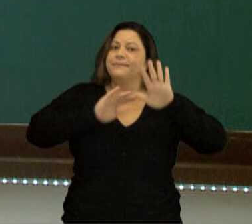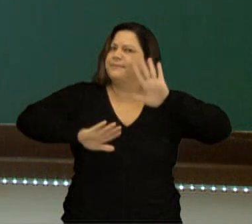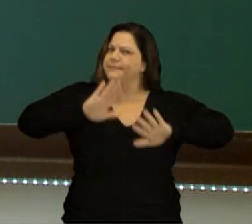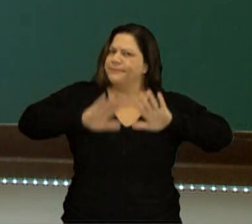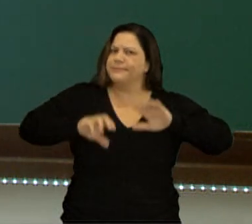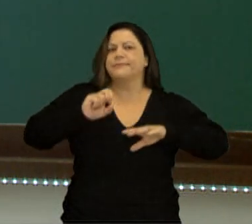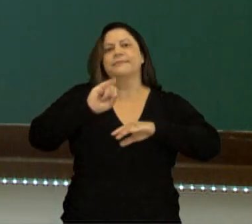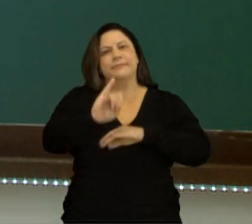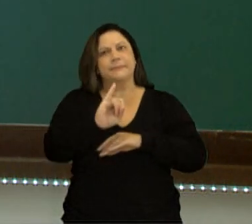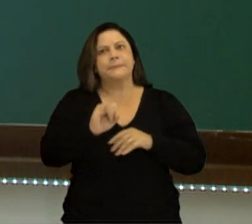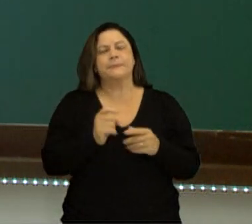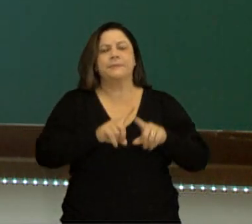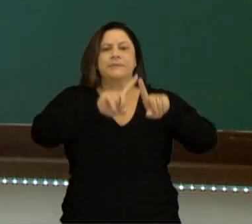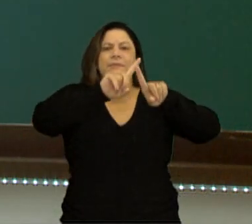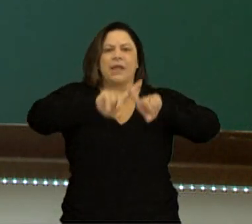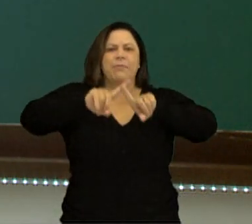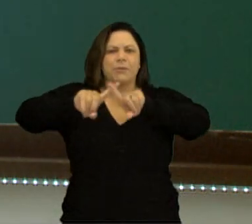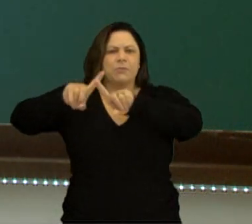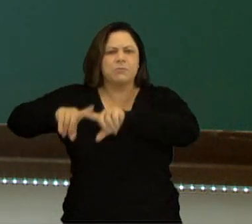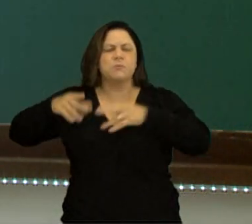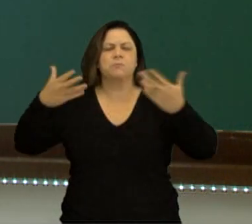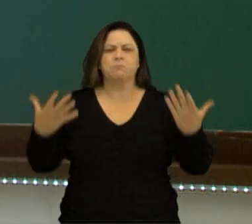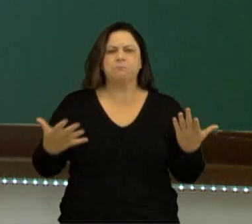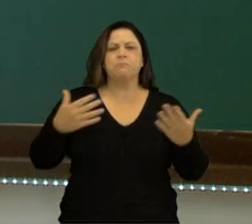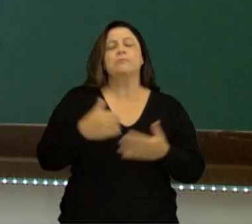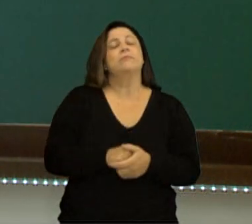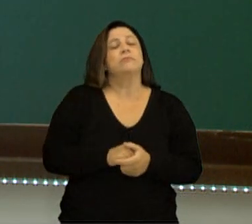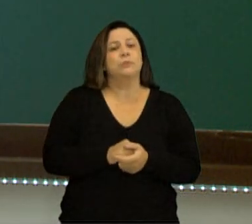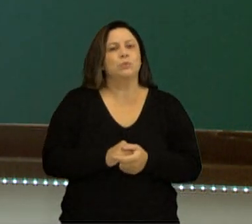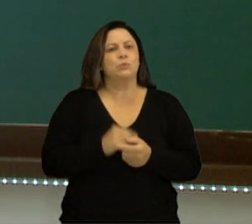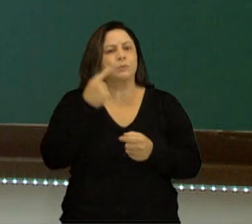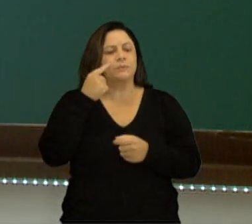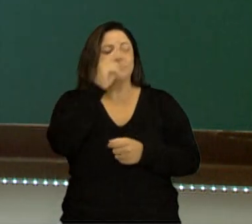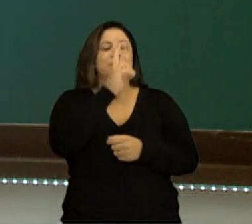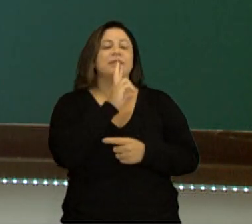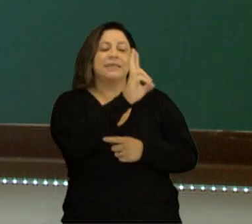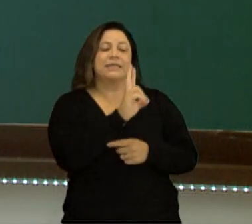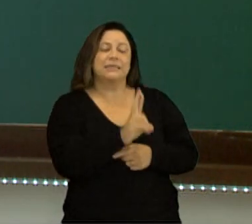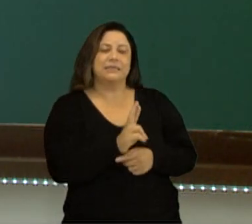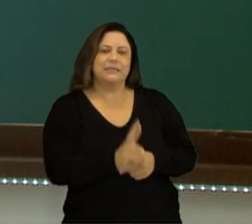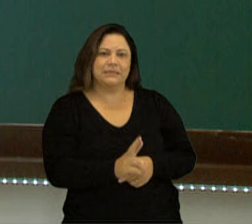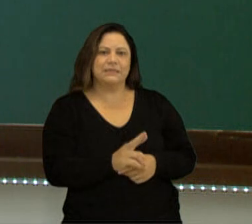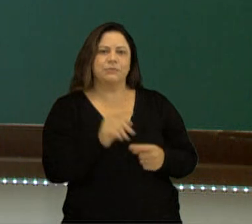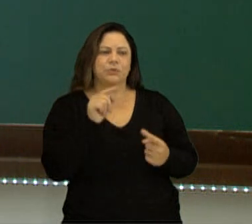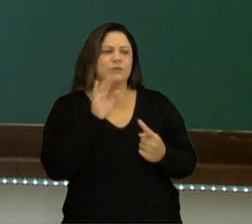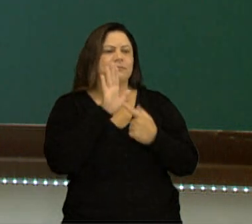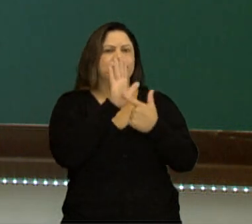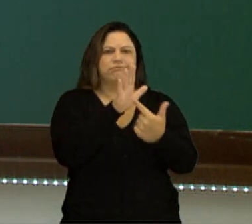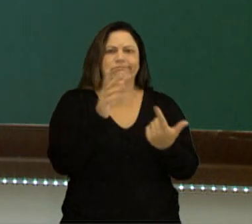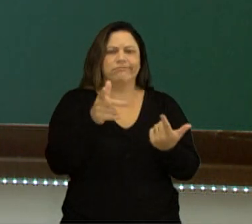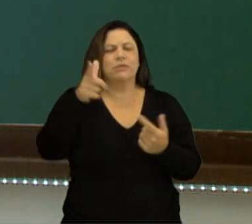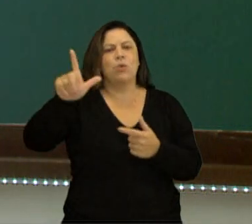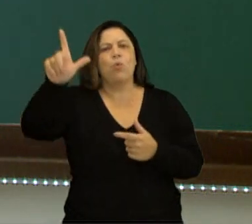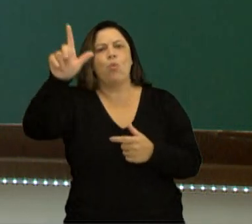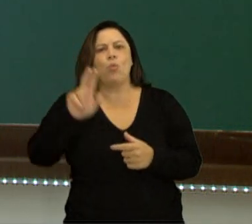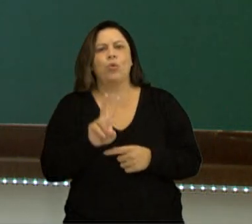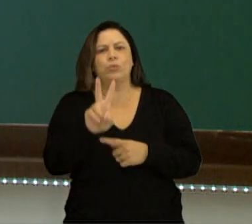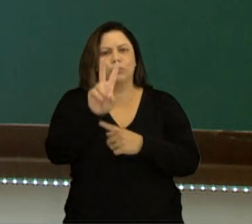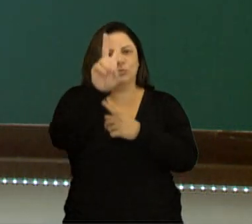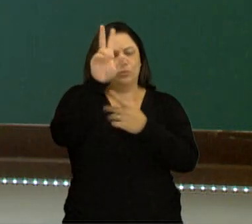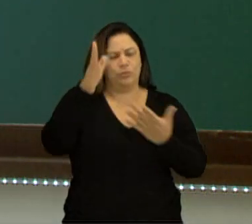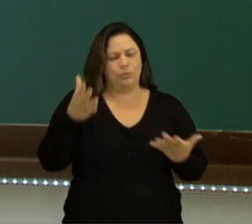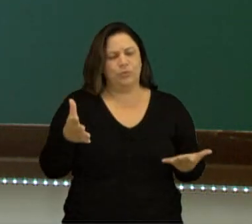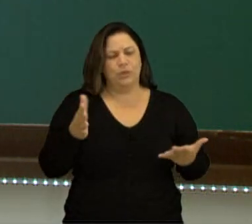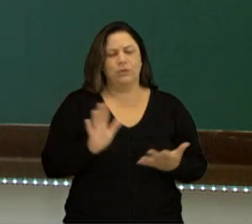se é uma questão de múltipla escolha e lá nas respostas você não está indicado o π, está com valores sem